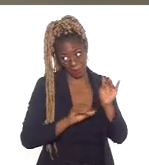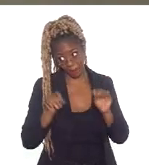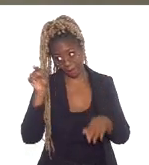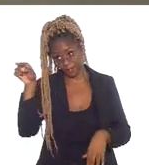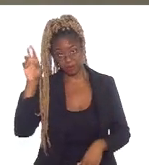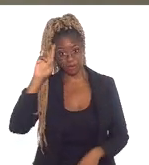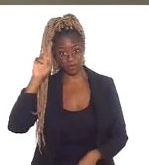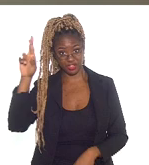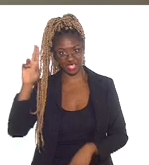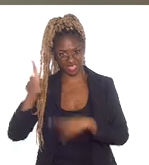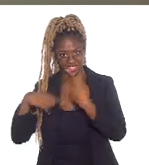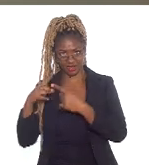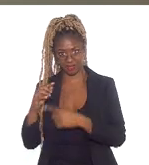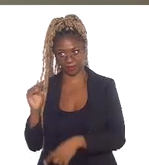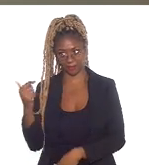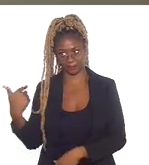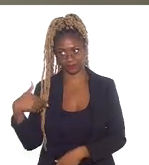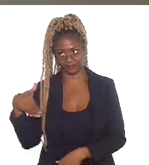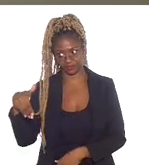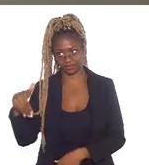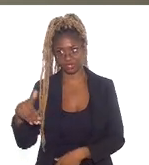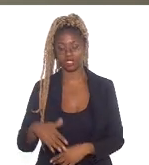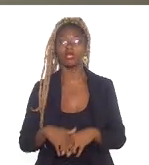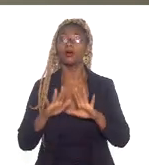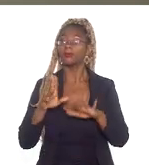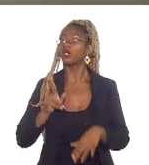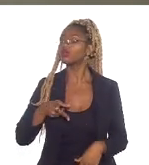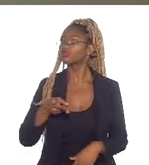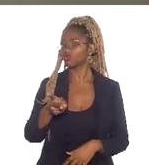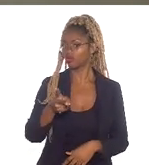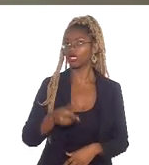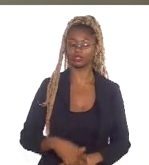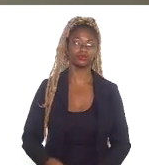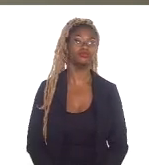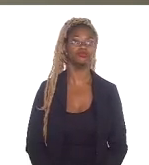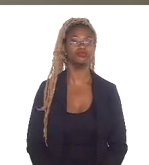superintendente. Mas, continuando, doutor Alfredo Reu.